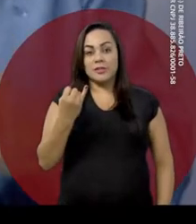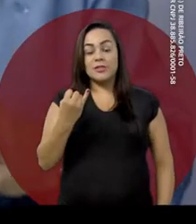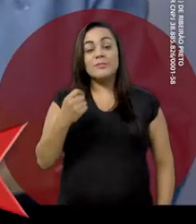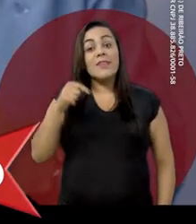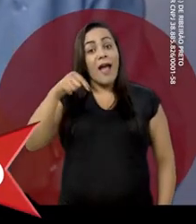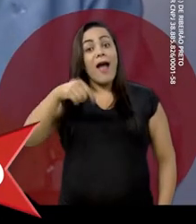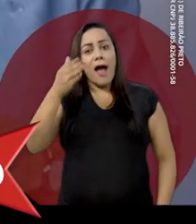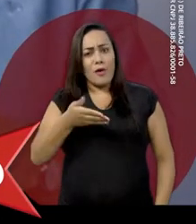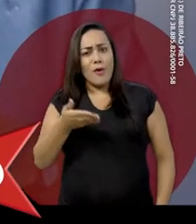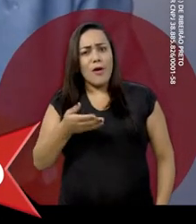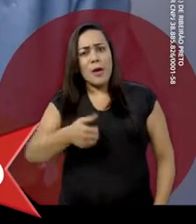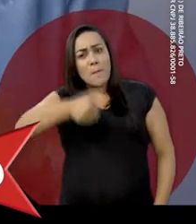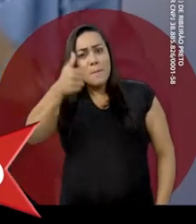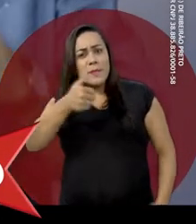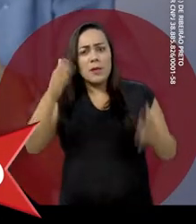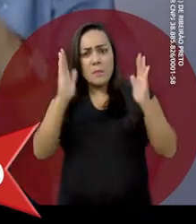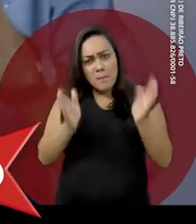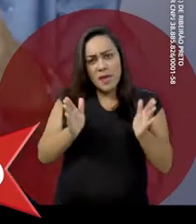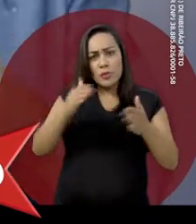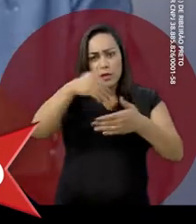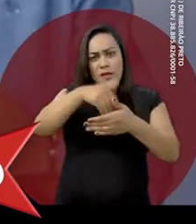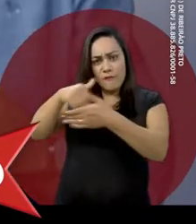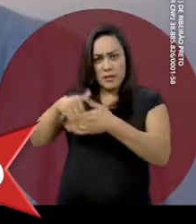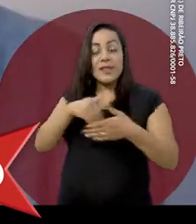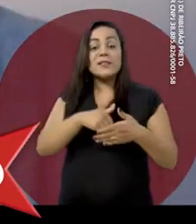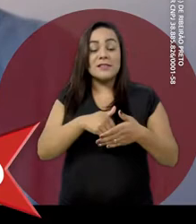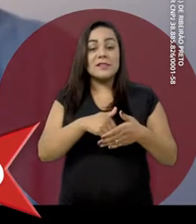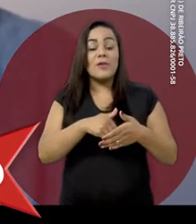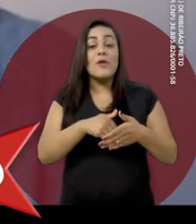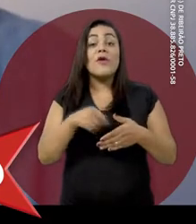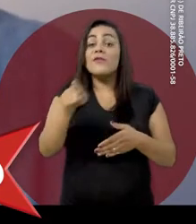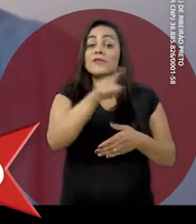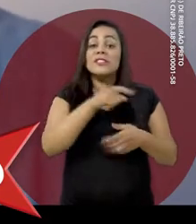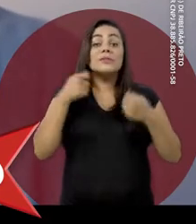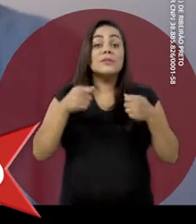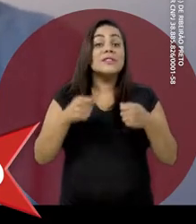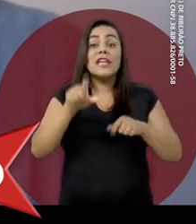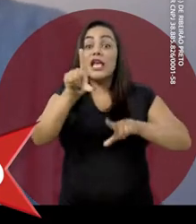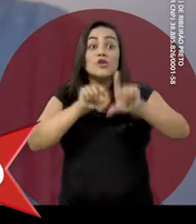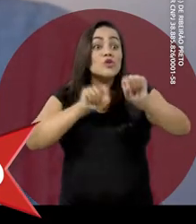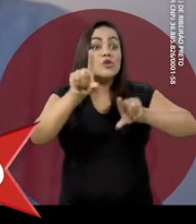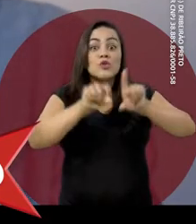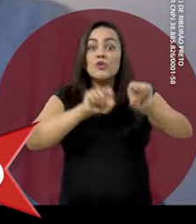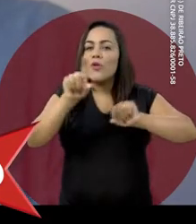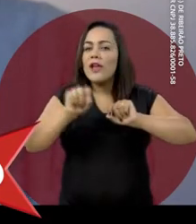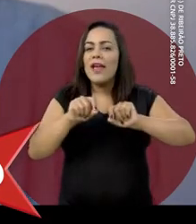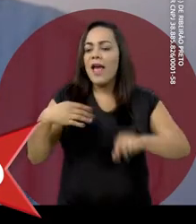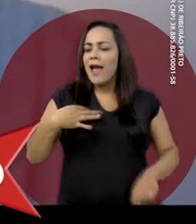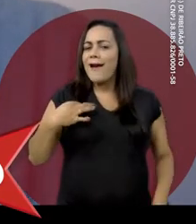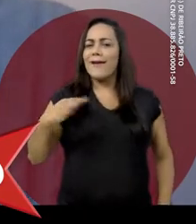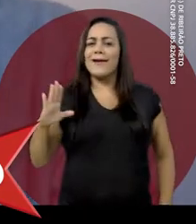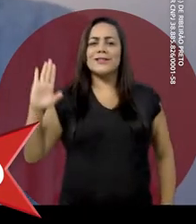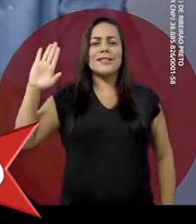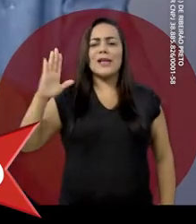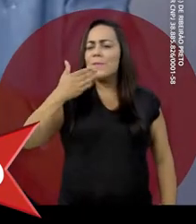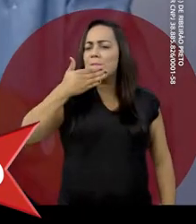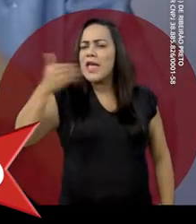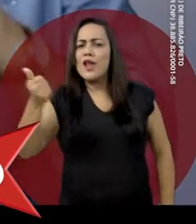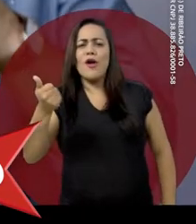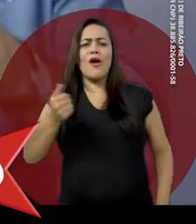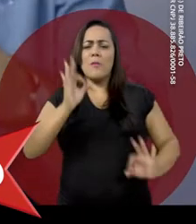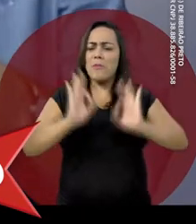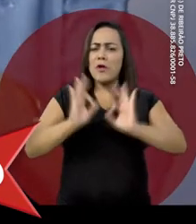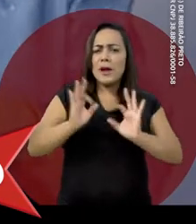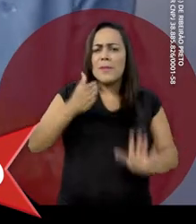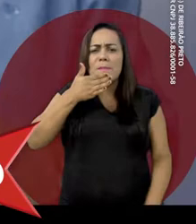neste primeiro turno das eleições, o voto deve ser dirigido àquele candidato que você considera o melhor, que tem o melhor